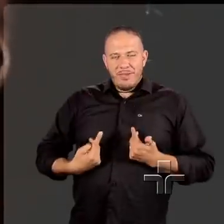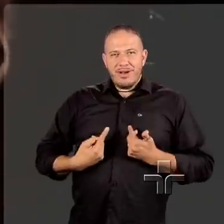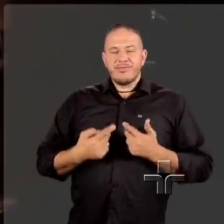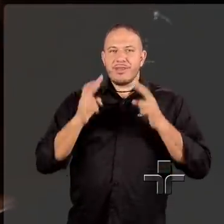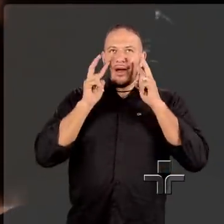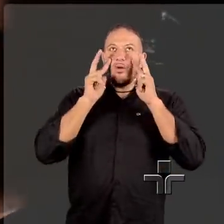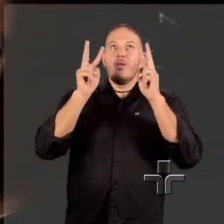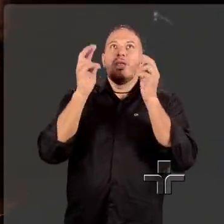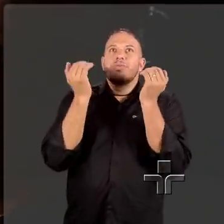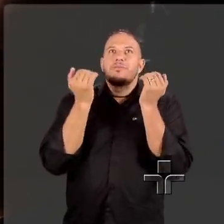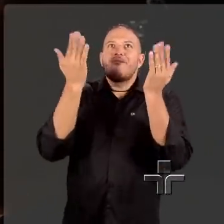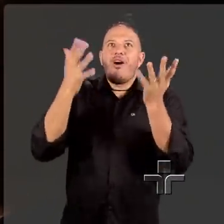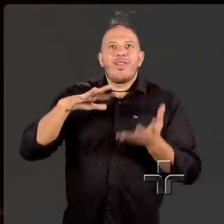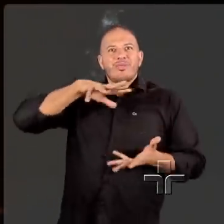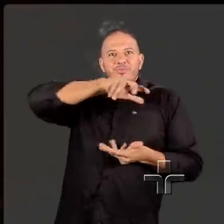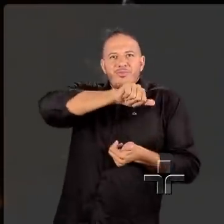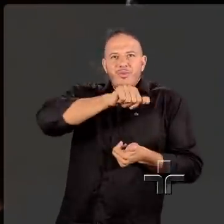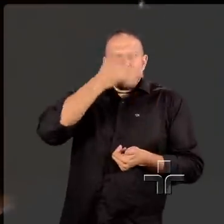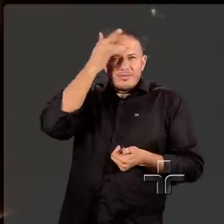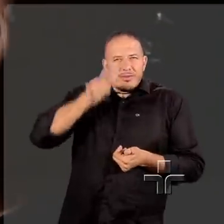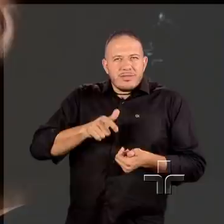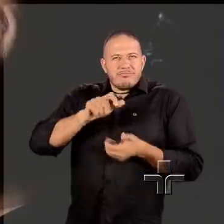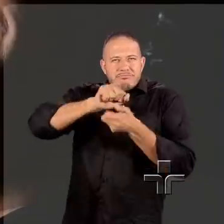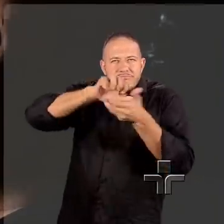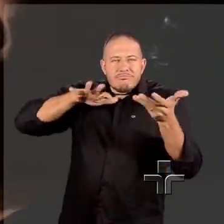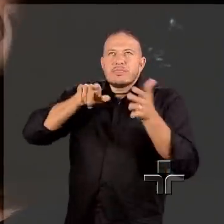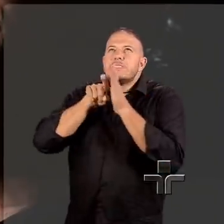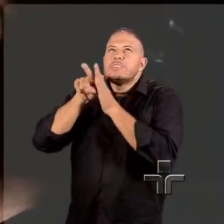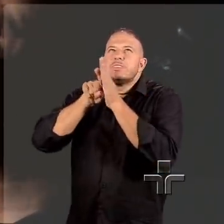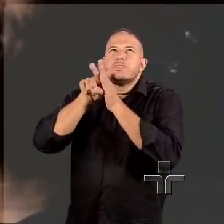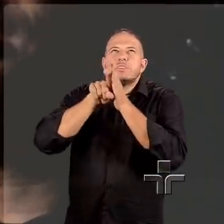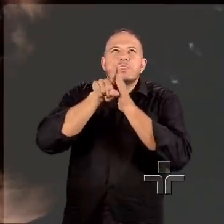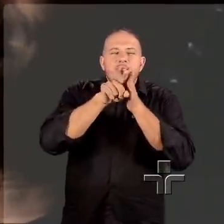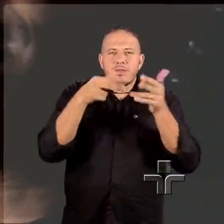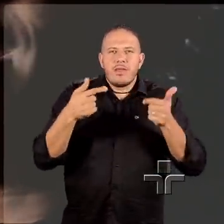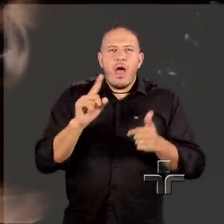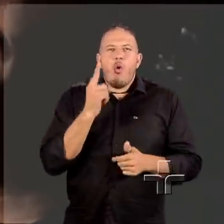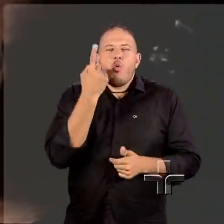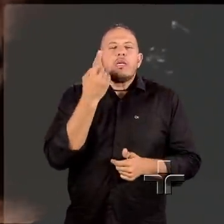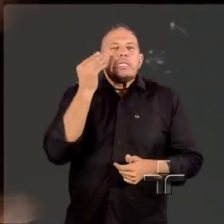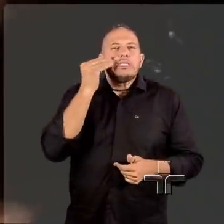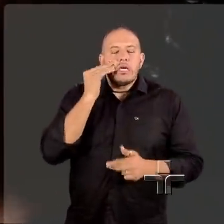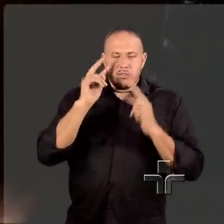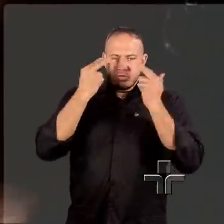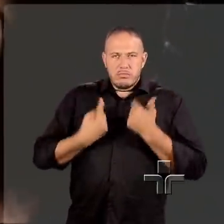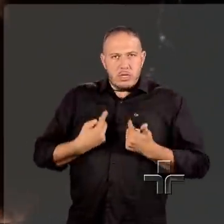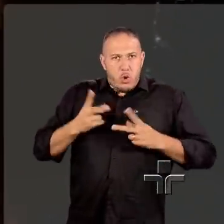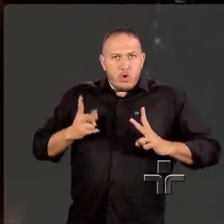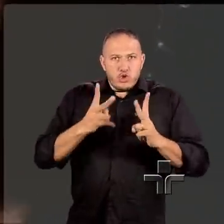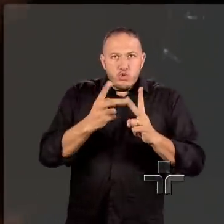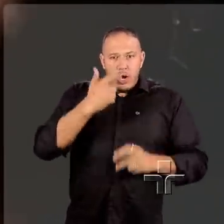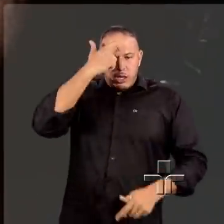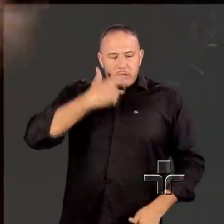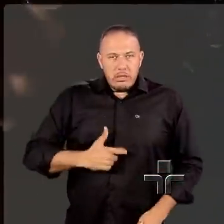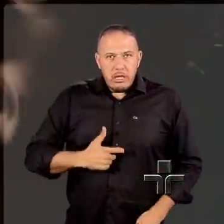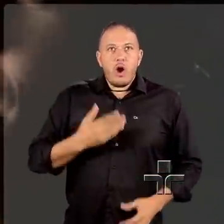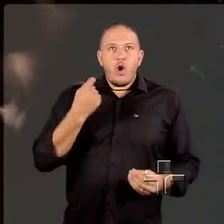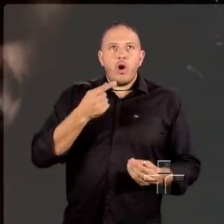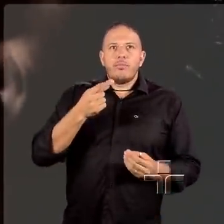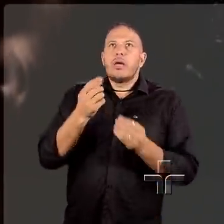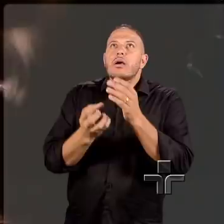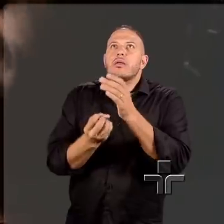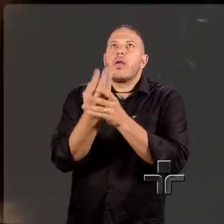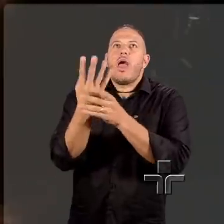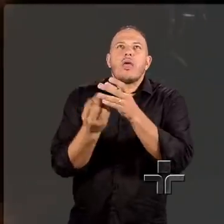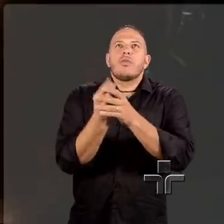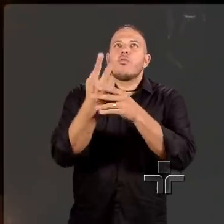né? Vários cientistas que estudam isso sabem que a única chance que o ser humano tem de se perpetuar como espécie é mutando